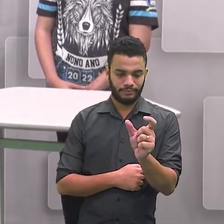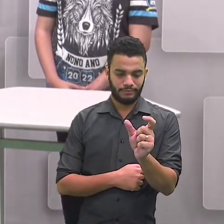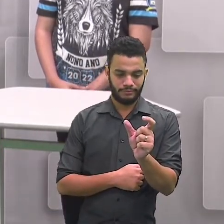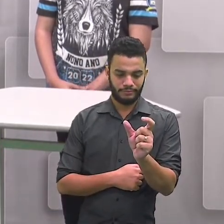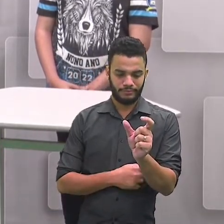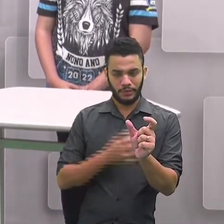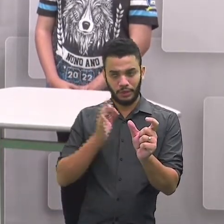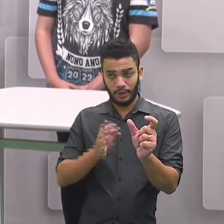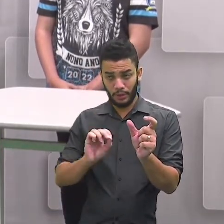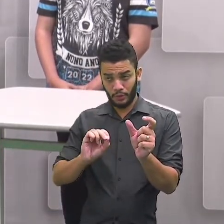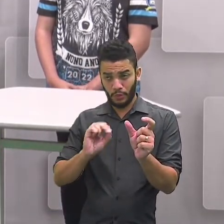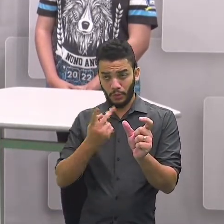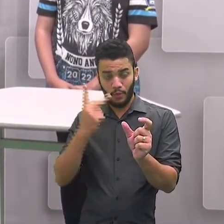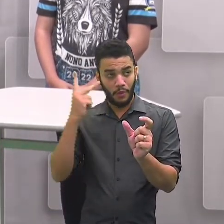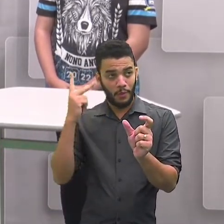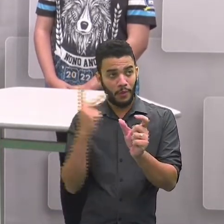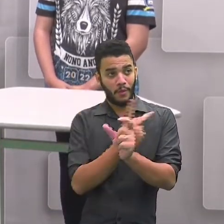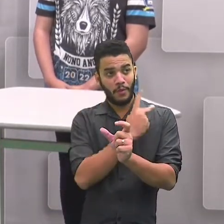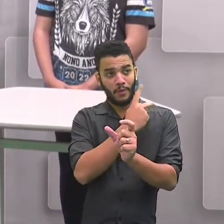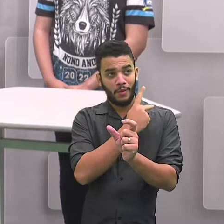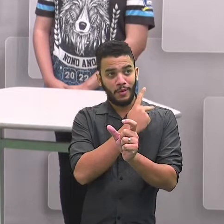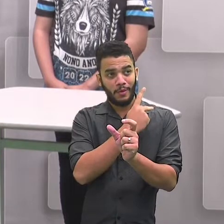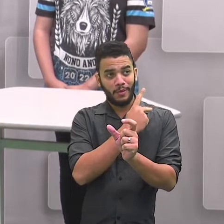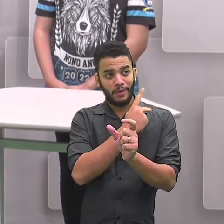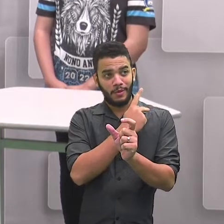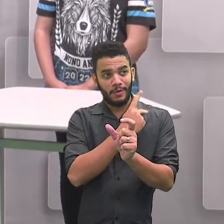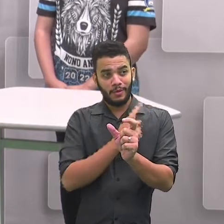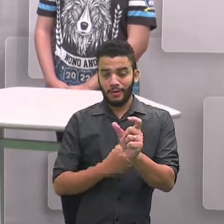Será que ela acertou? O que você acha?